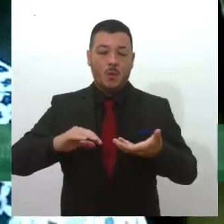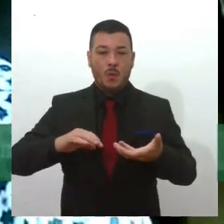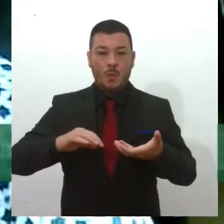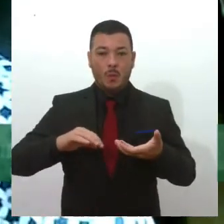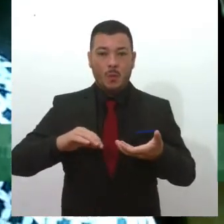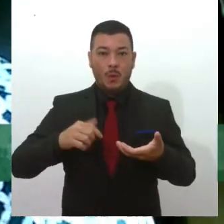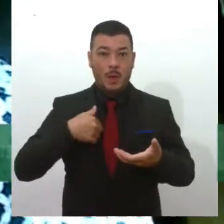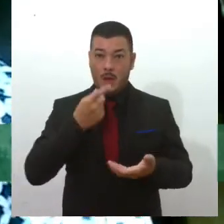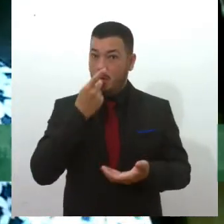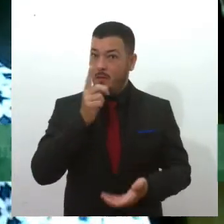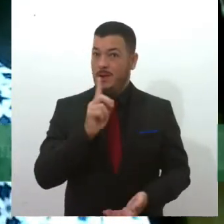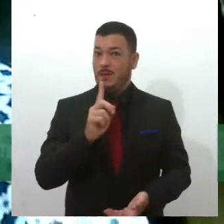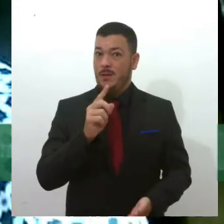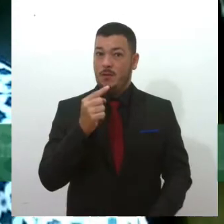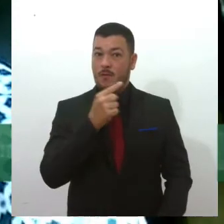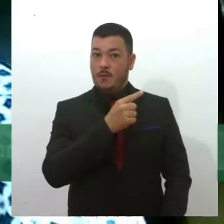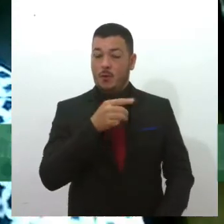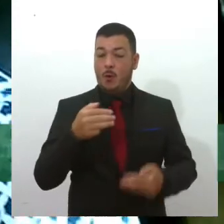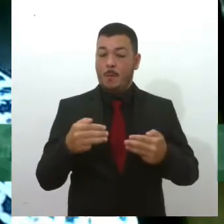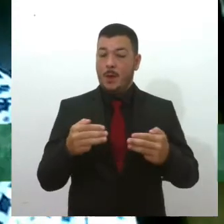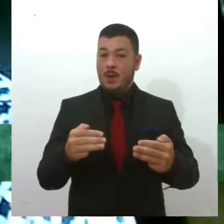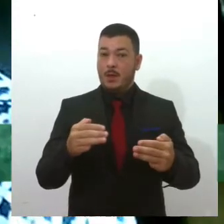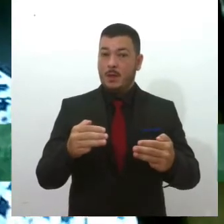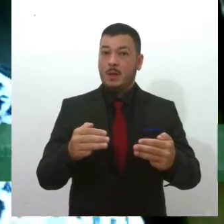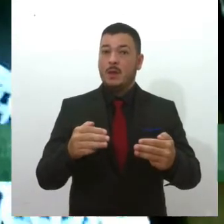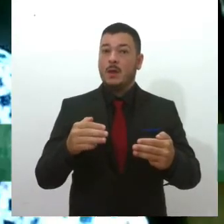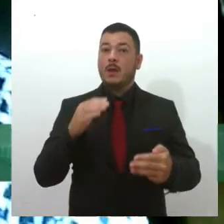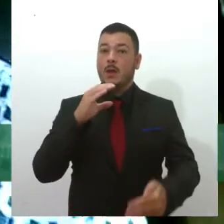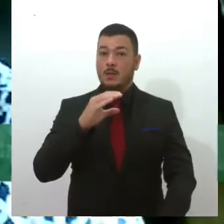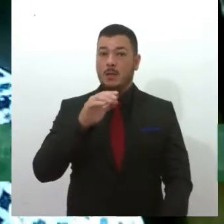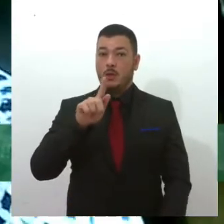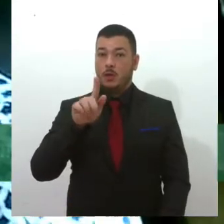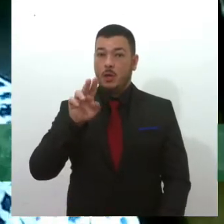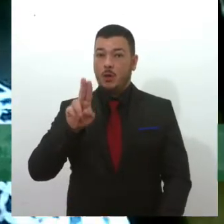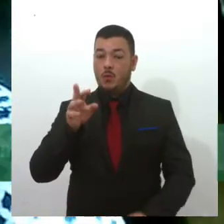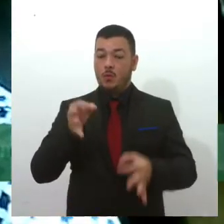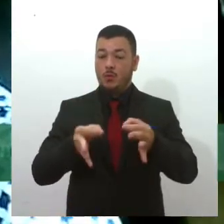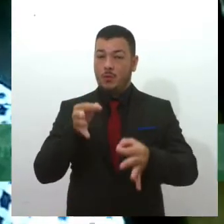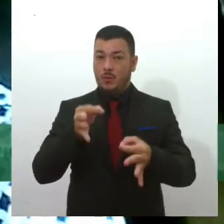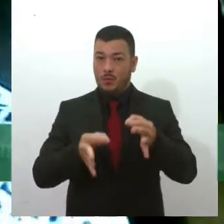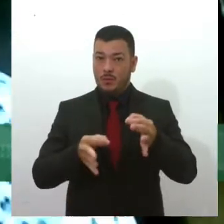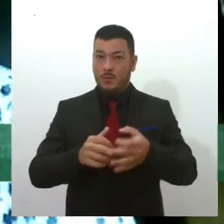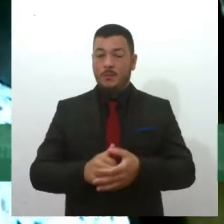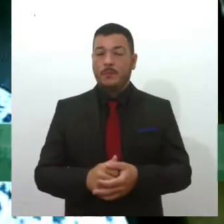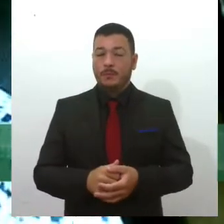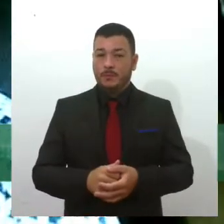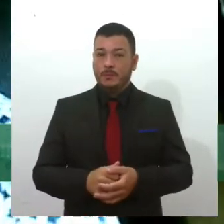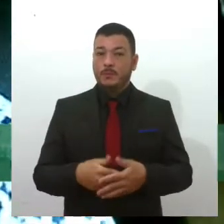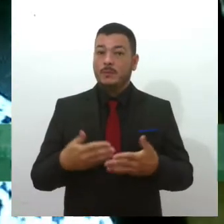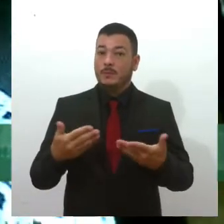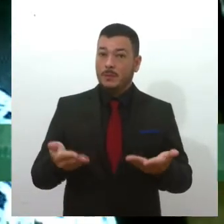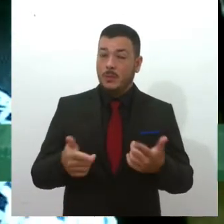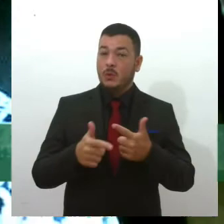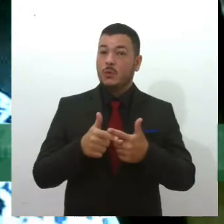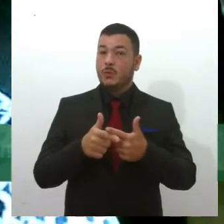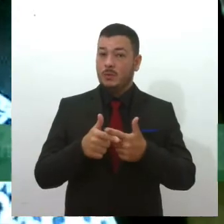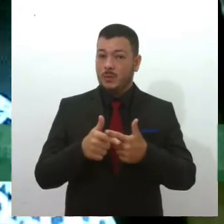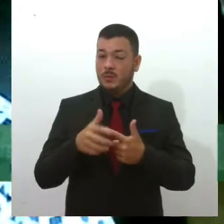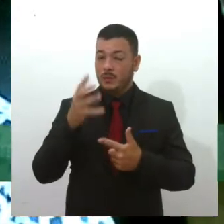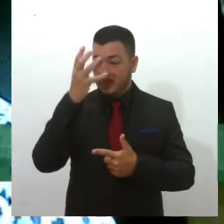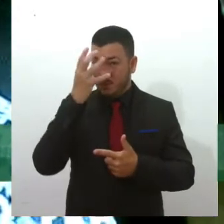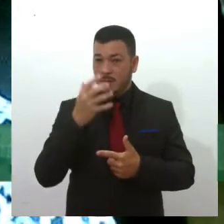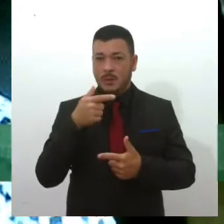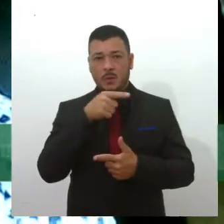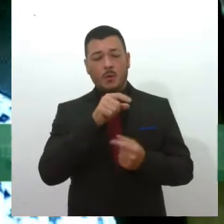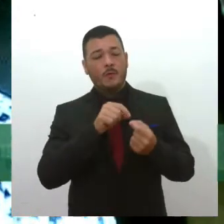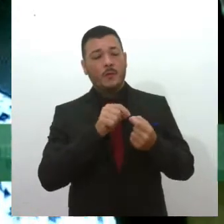sei o que estou dizendo, foi o ministro da Controladoria Geral da União que disse isso. Então, esse é o Brasil que a gente vive, e o que, que os políticos estão